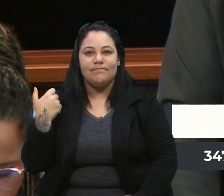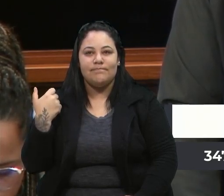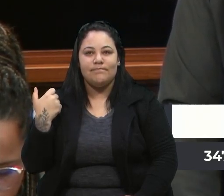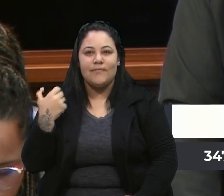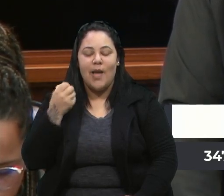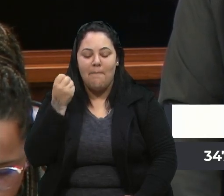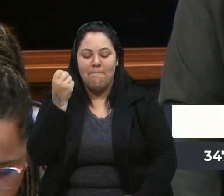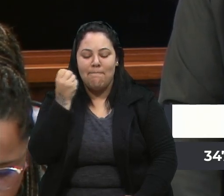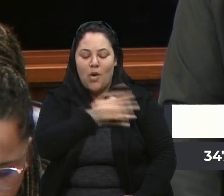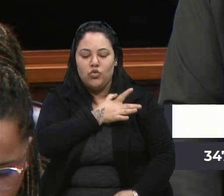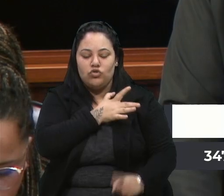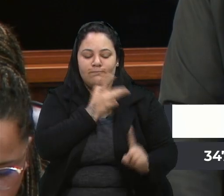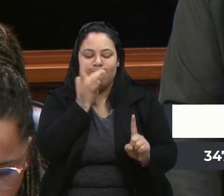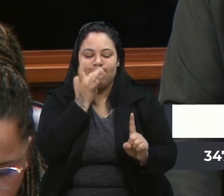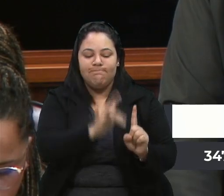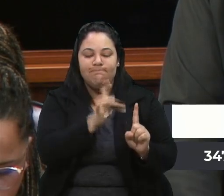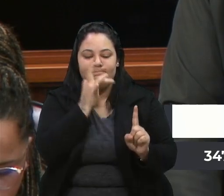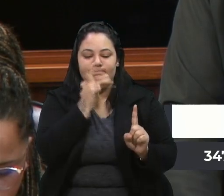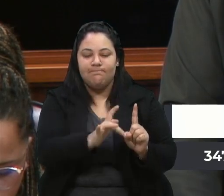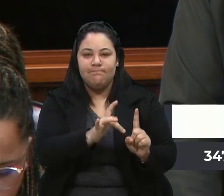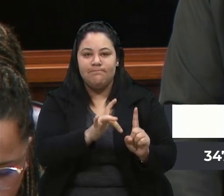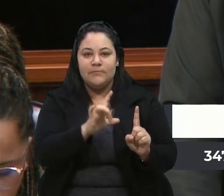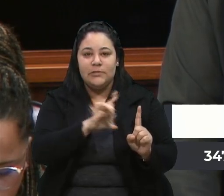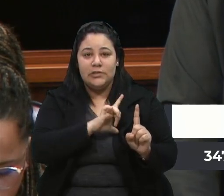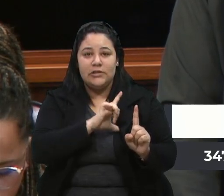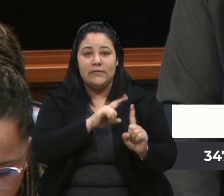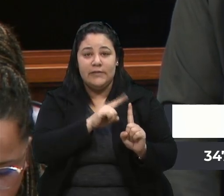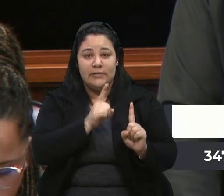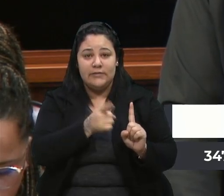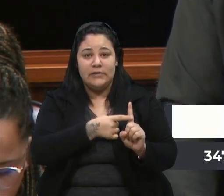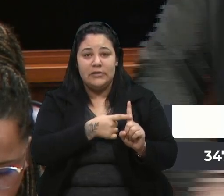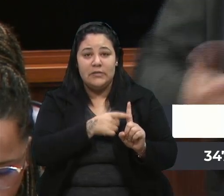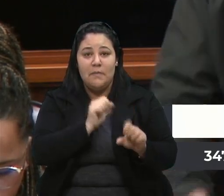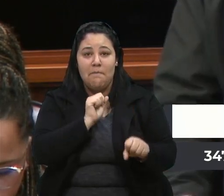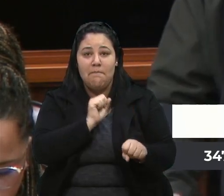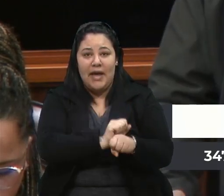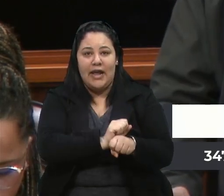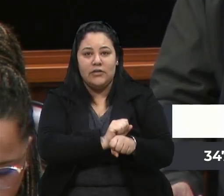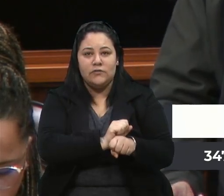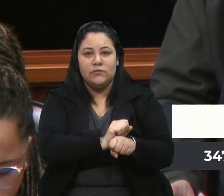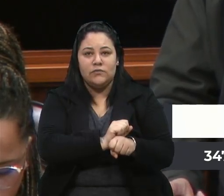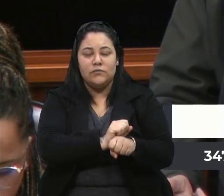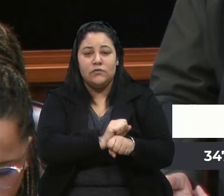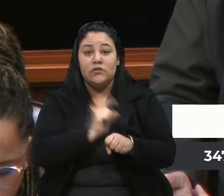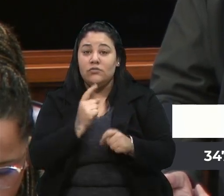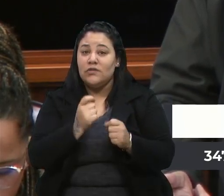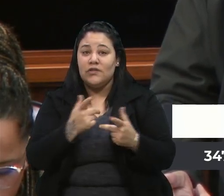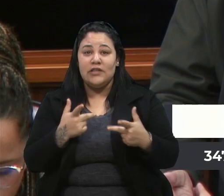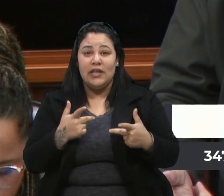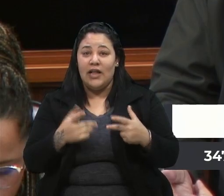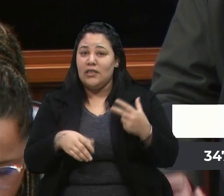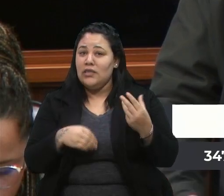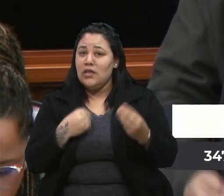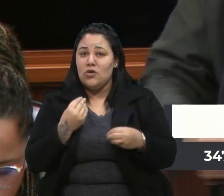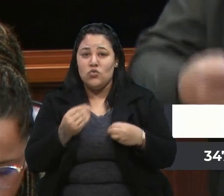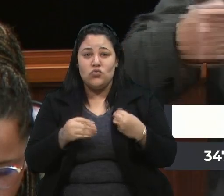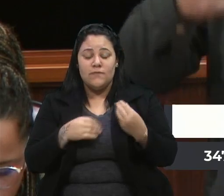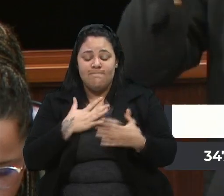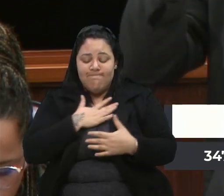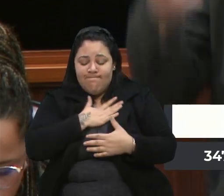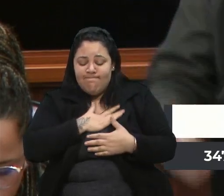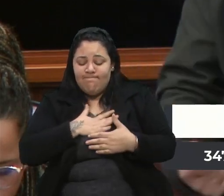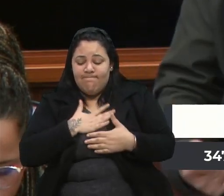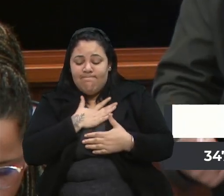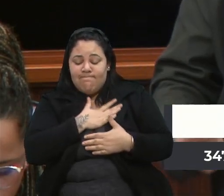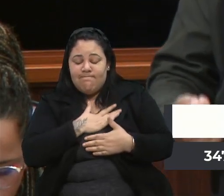E que teve a sua gravidez interrompida de um ato que não foi de prazer, de um ato que foi de uma